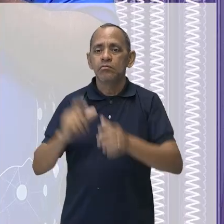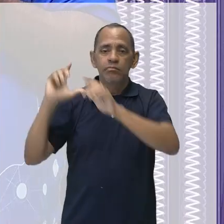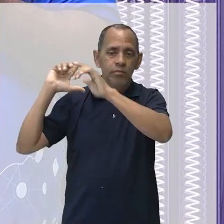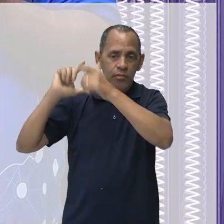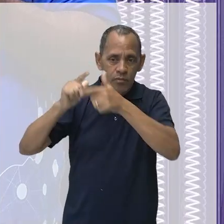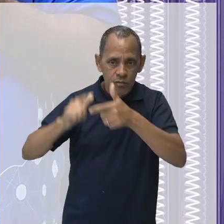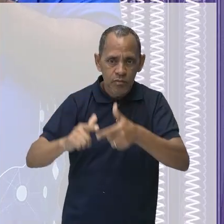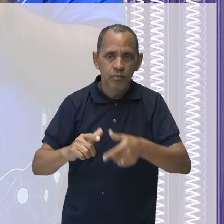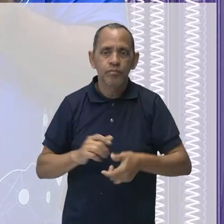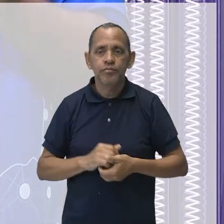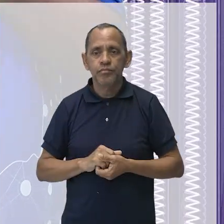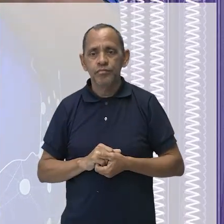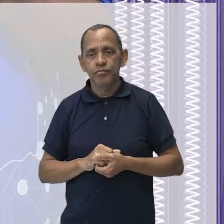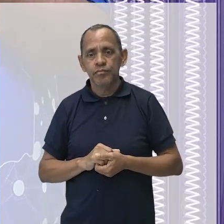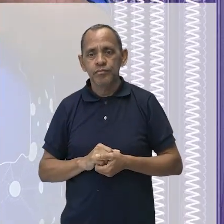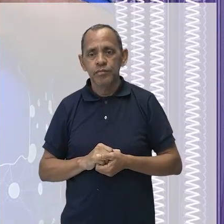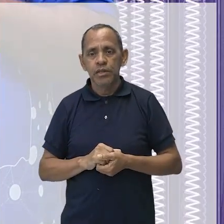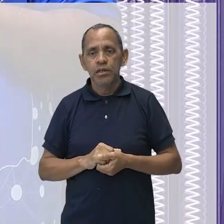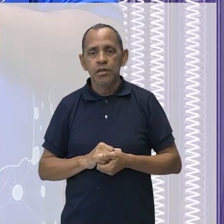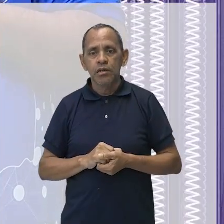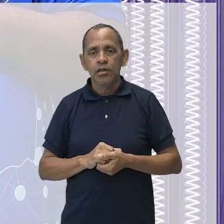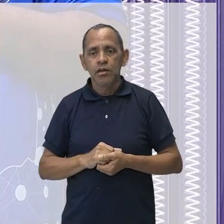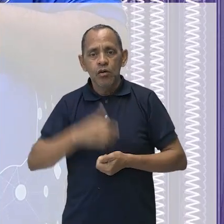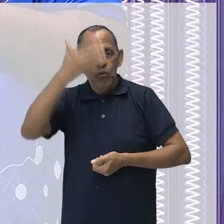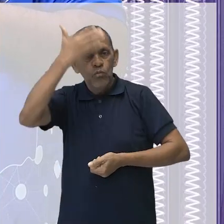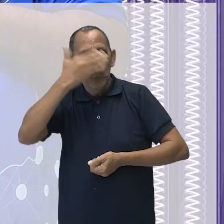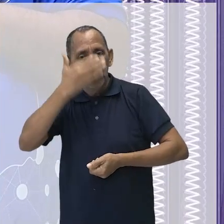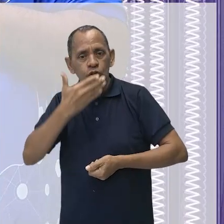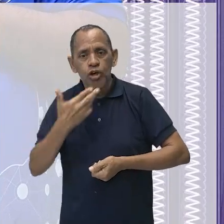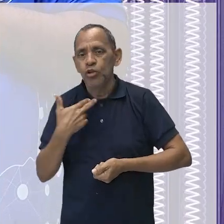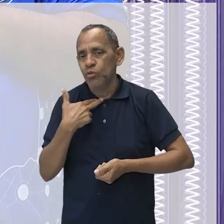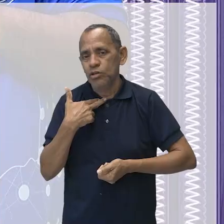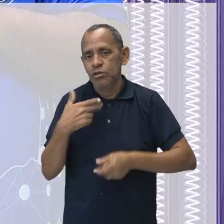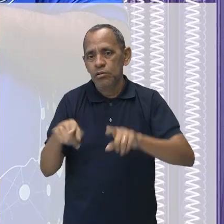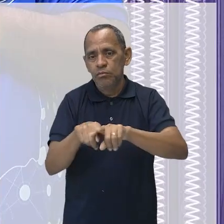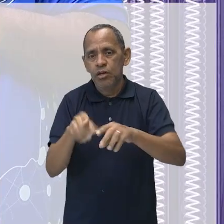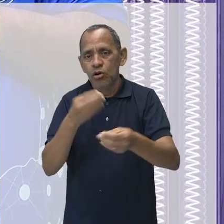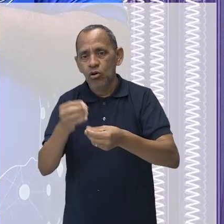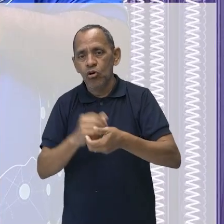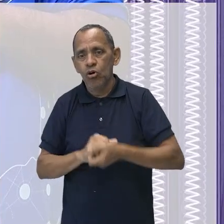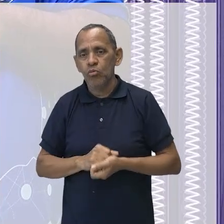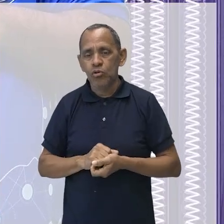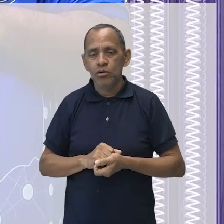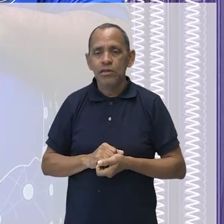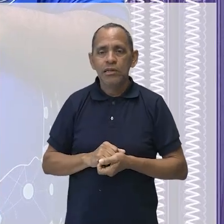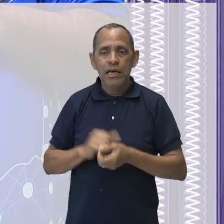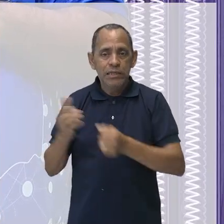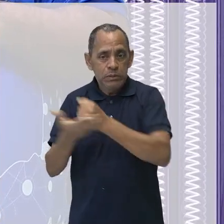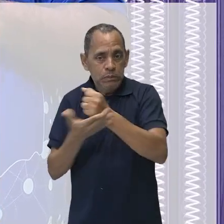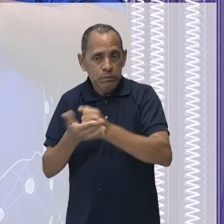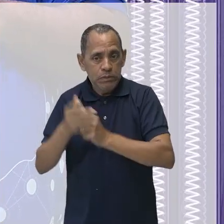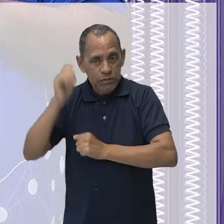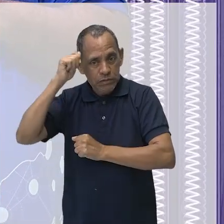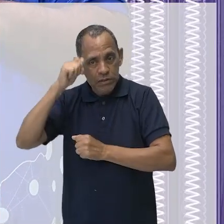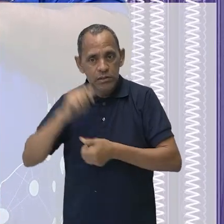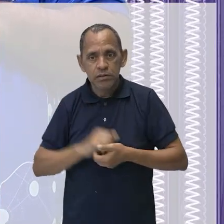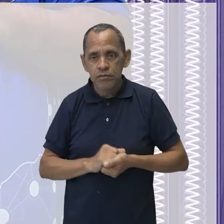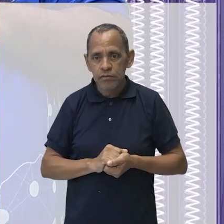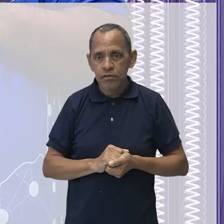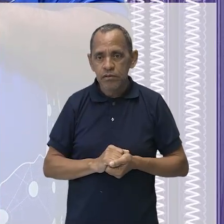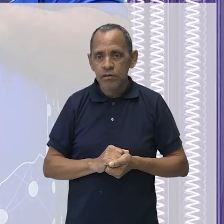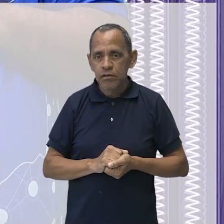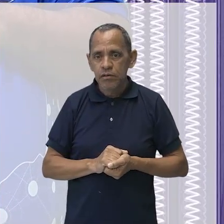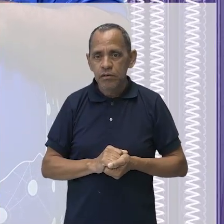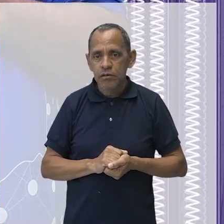ancestrais. Também nós podemos ver a ideia de transcendente nas religiões da matriz africana. Quer ver aqui? Nas religiões de